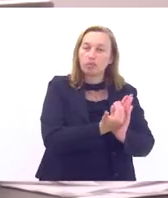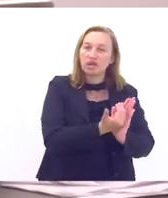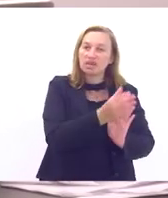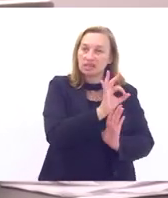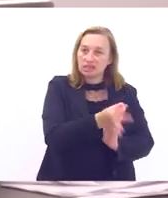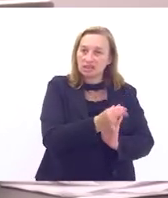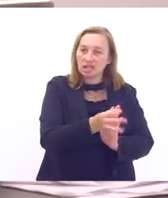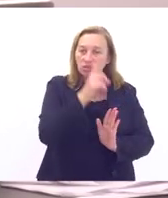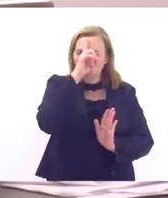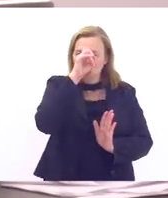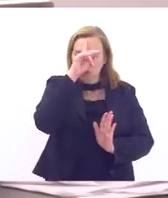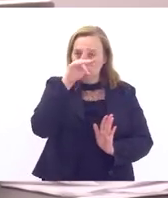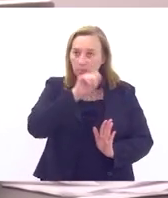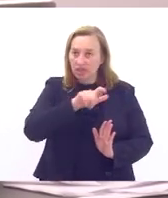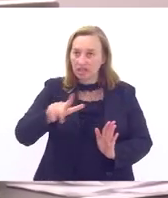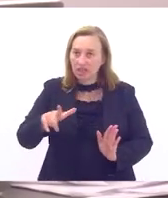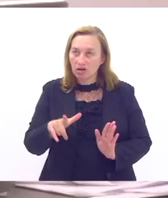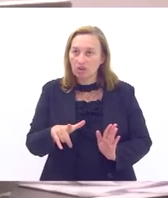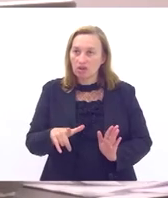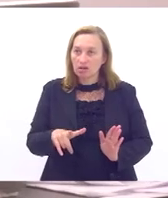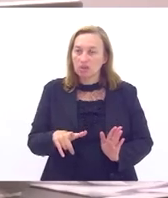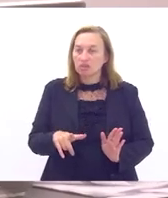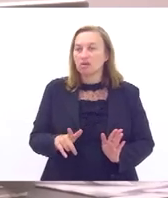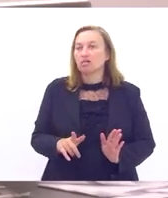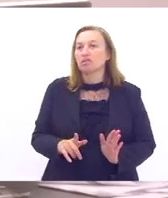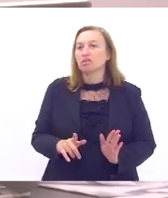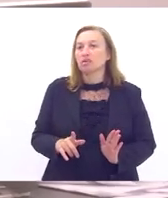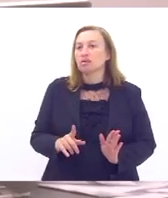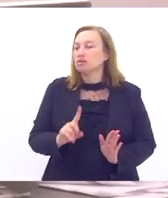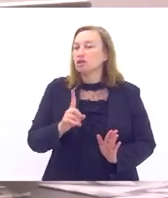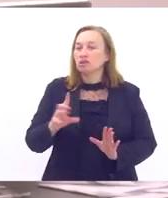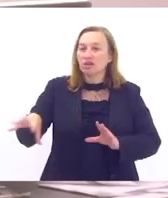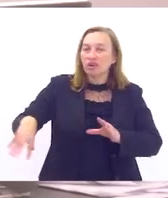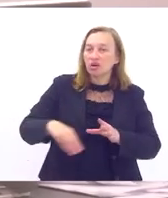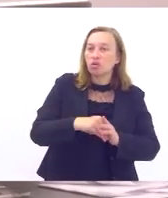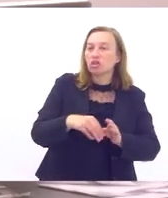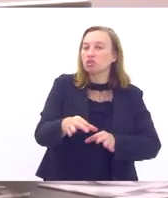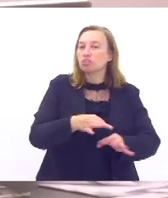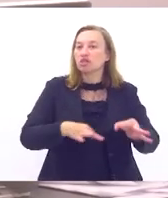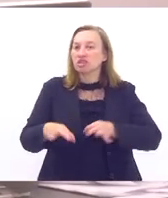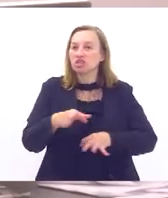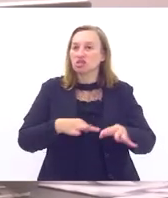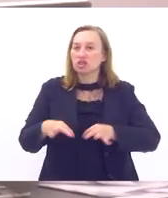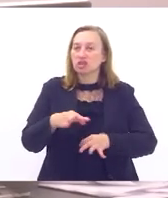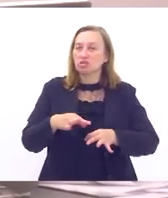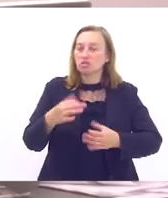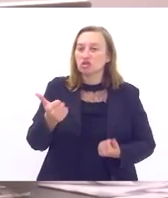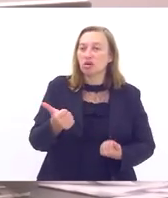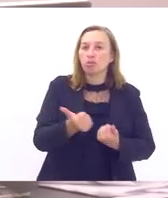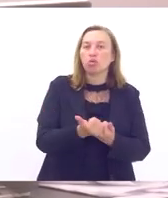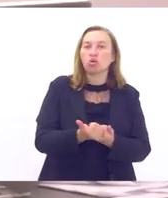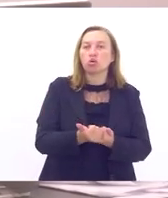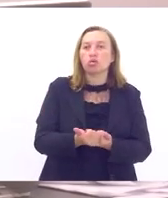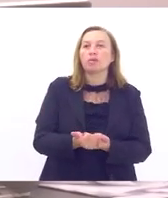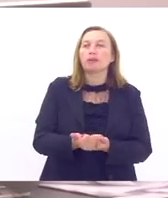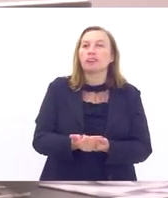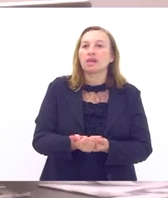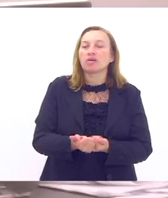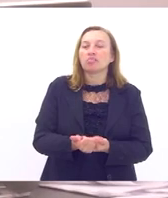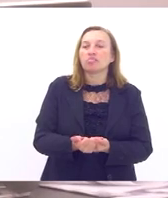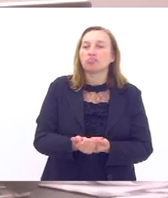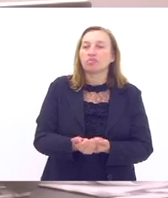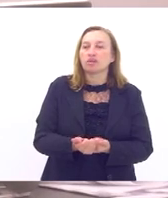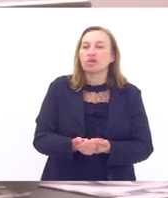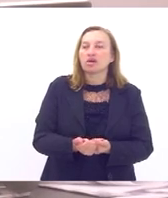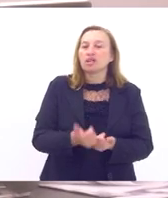fazer funcionar decentemente o Hospital Sanatório Penal não estava abarcada no planejamento do termo de cooperação firmado